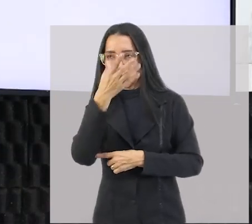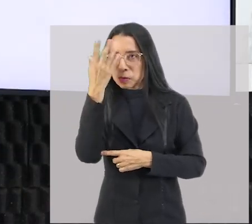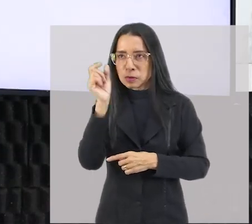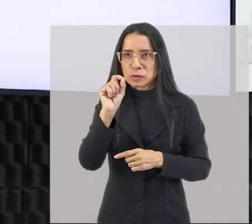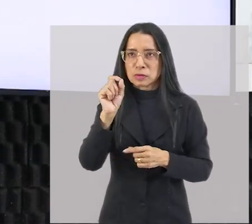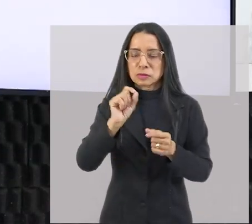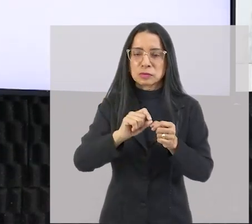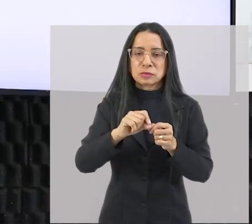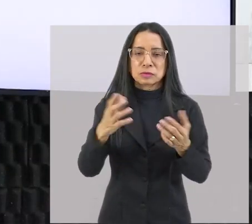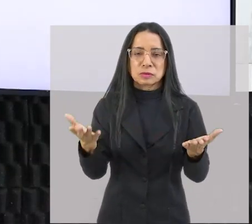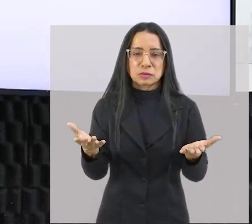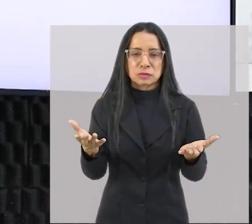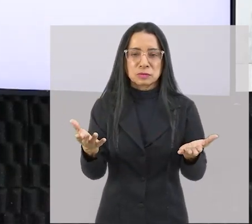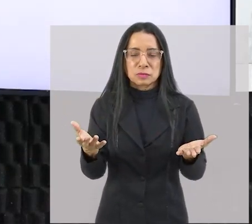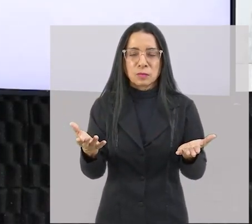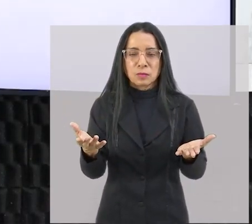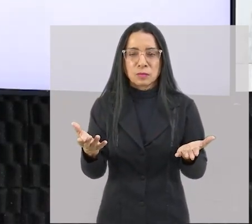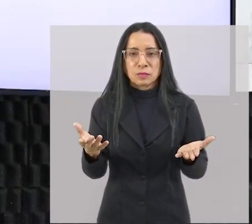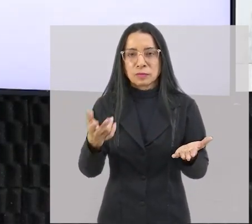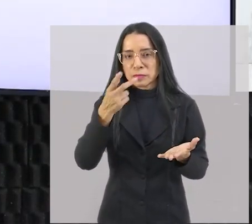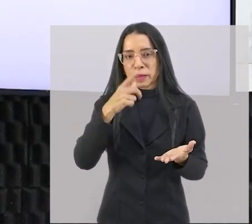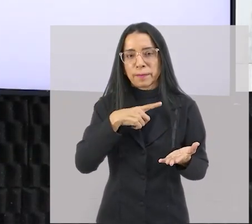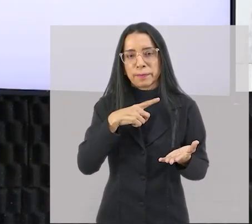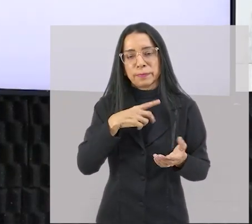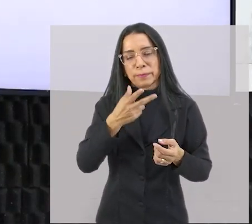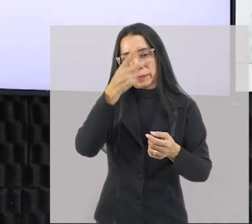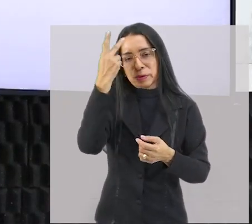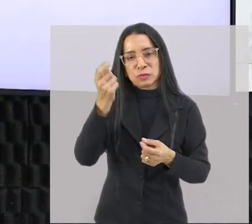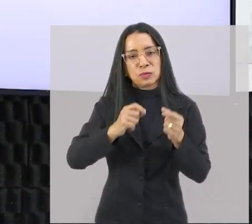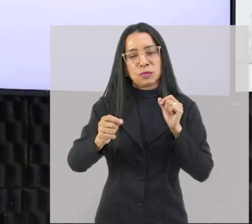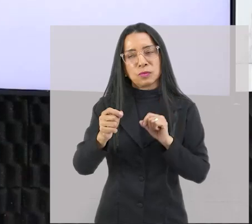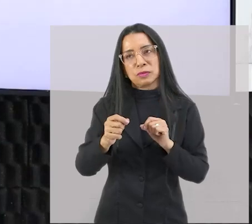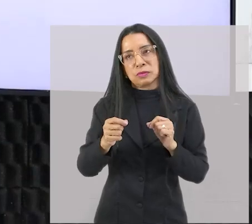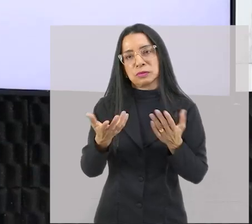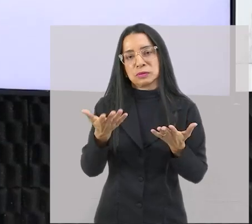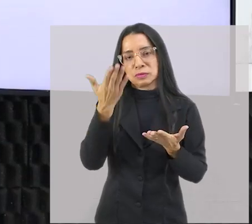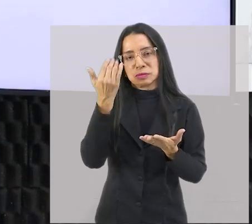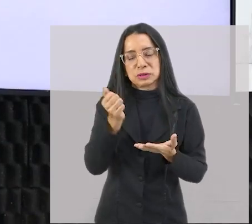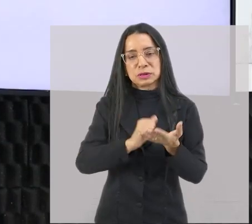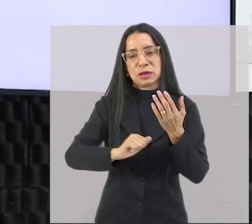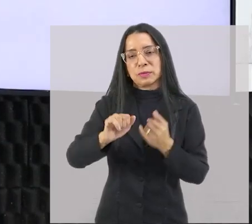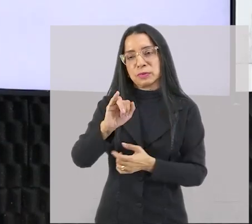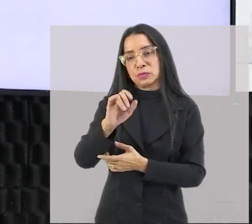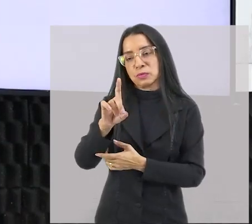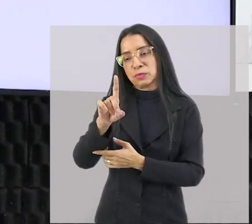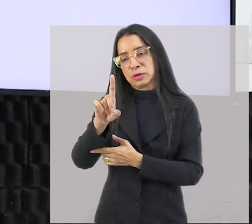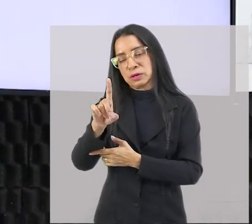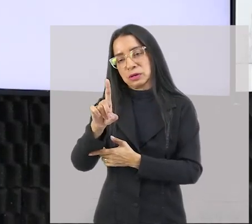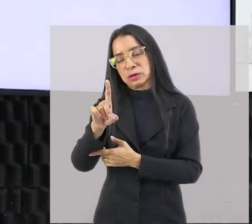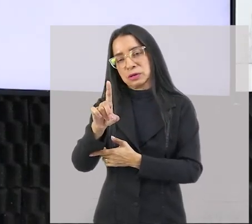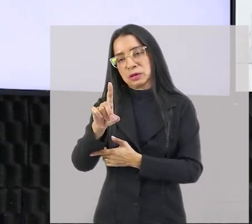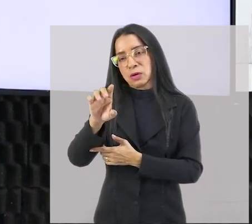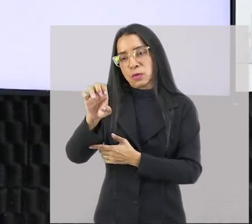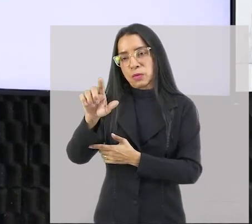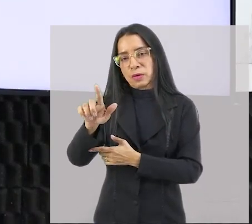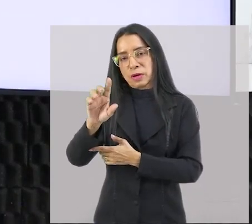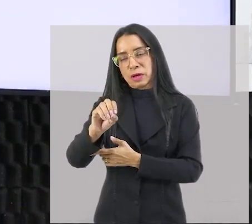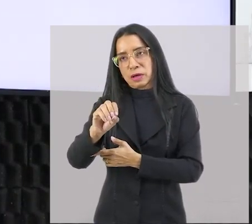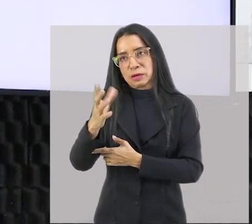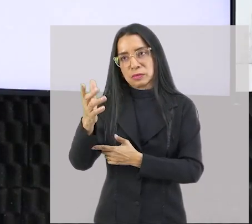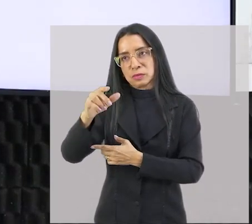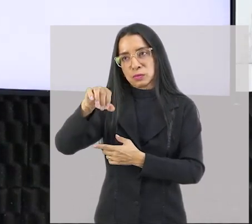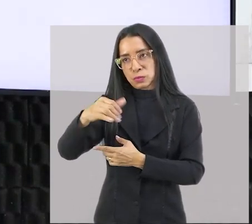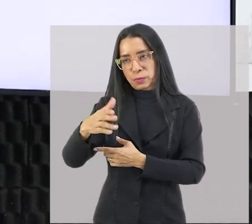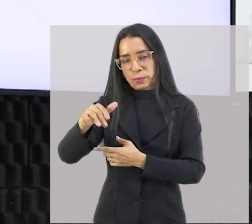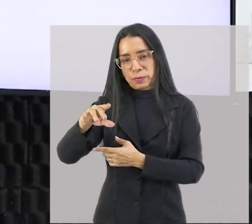fazendo. Né? Tem muita gente que não sabe as camadas do id, do ed, do superego, o ego e o superego id, que Freud